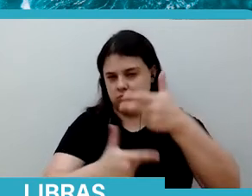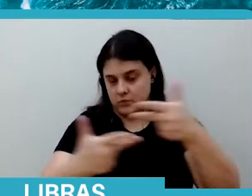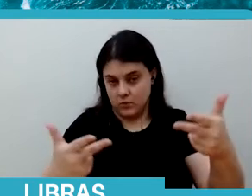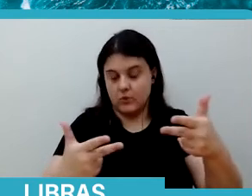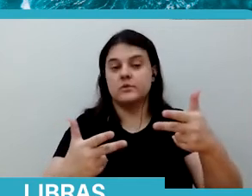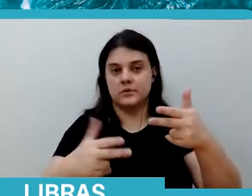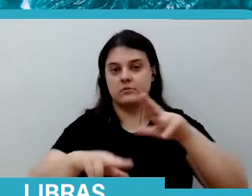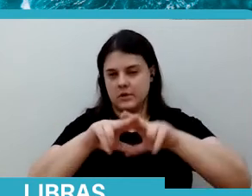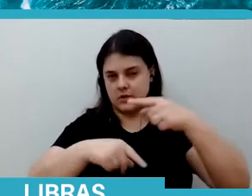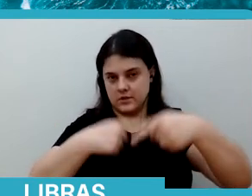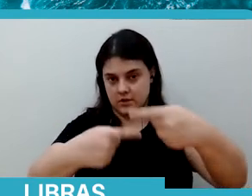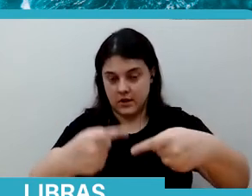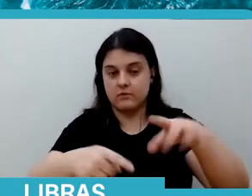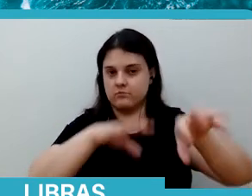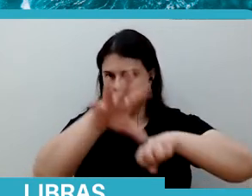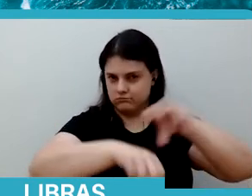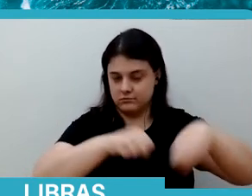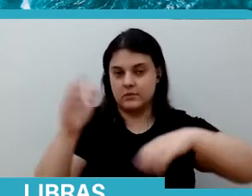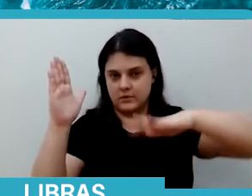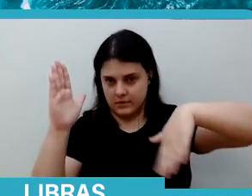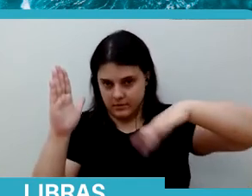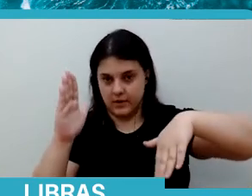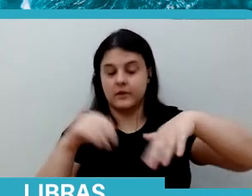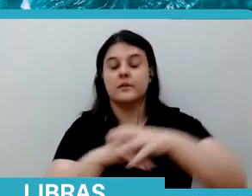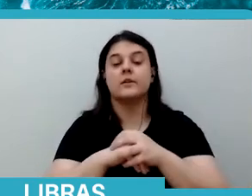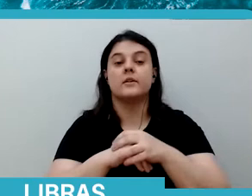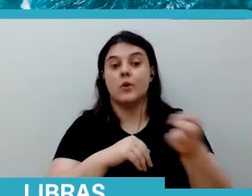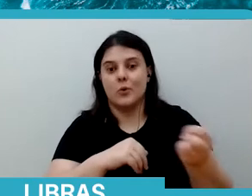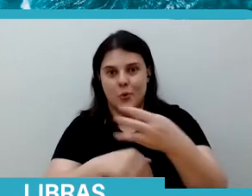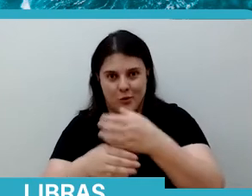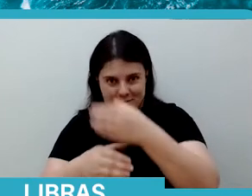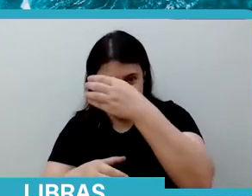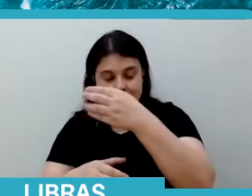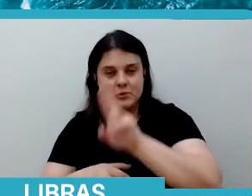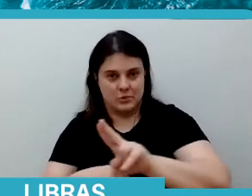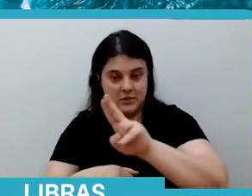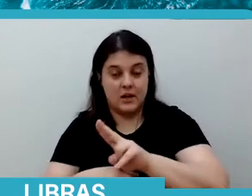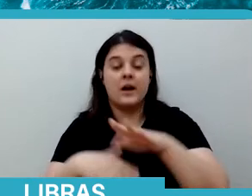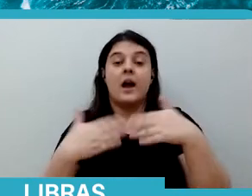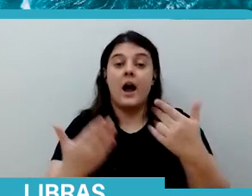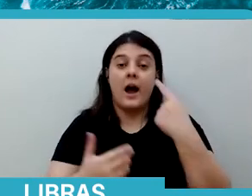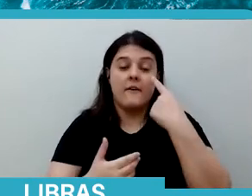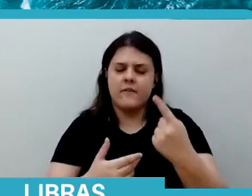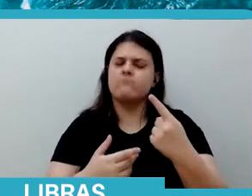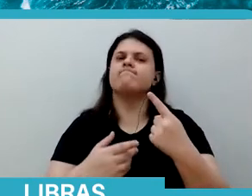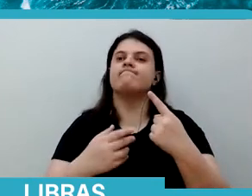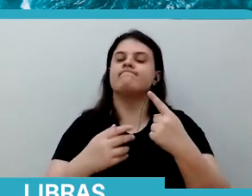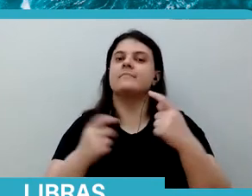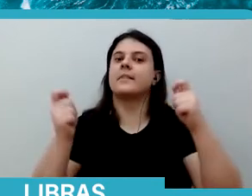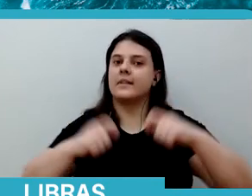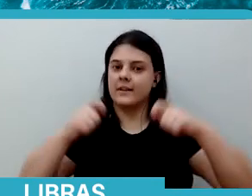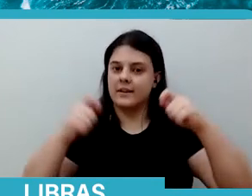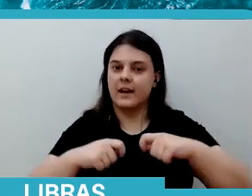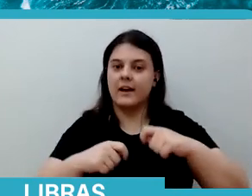reciclados né coletados no litoral e reciclados em novos clássicos E aí a gente viu a potência que é